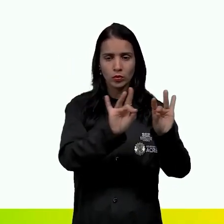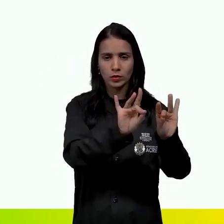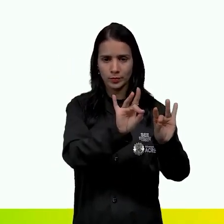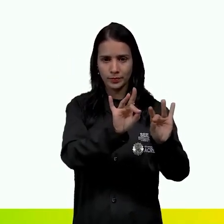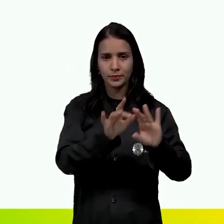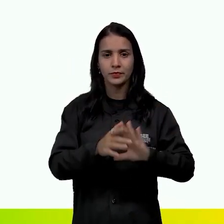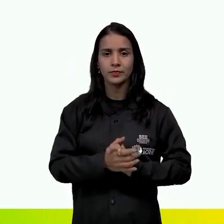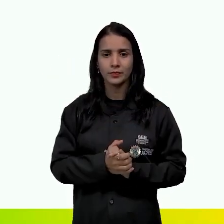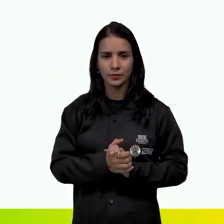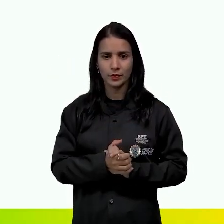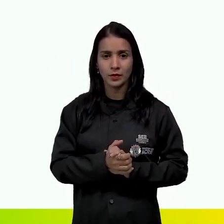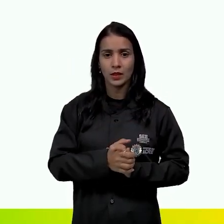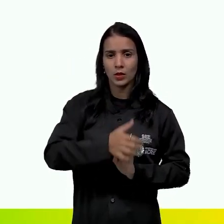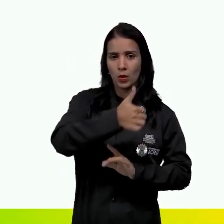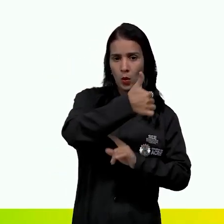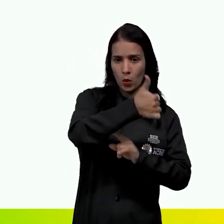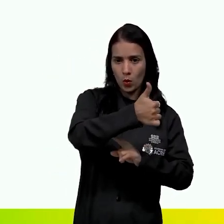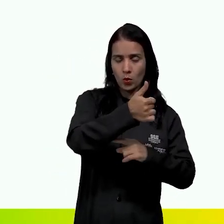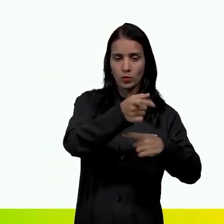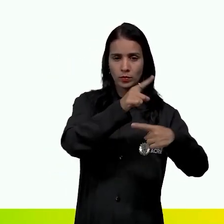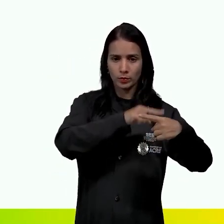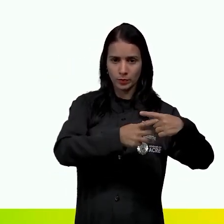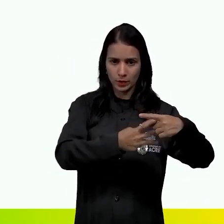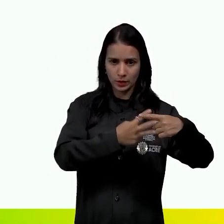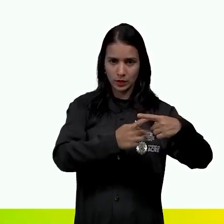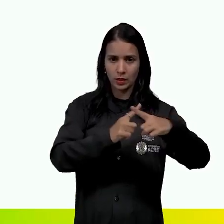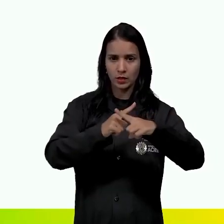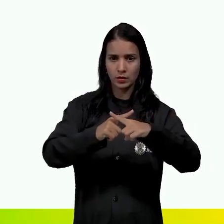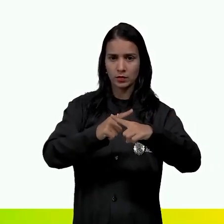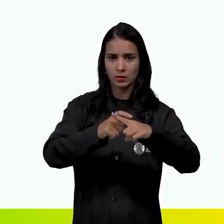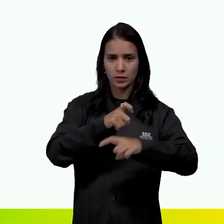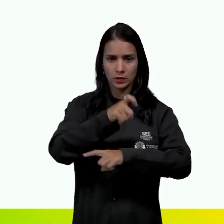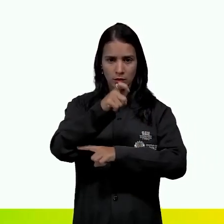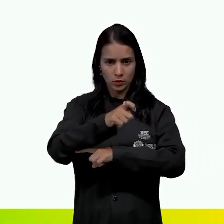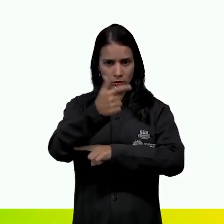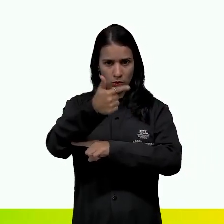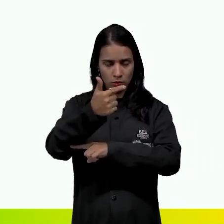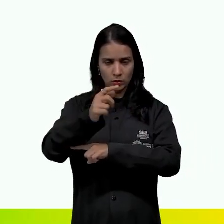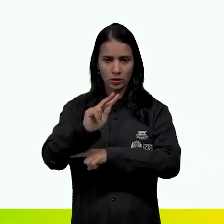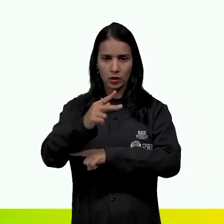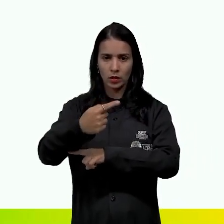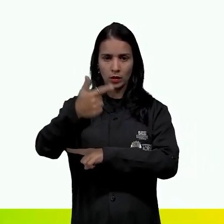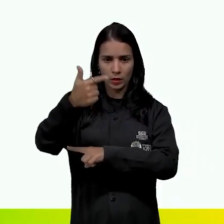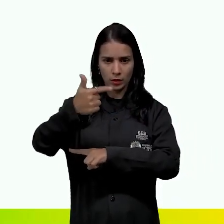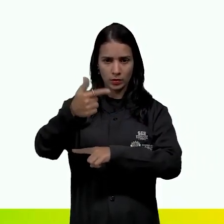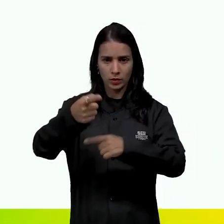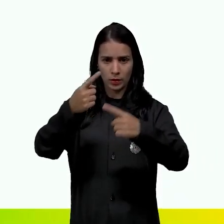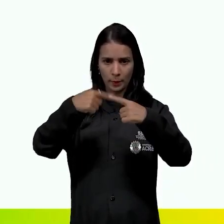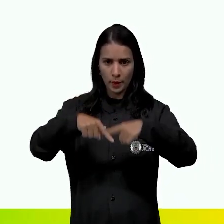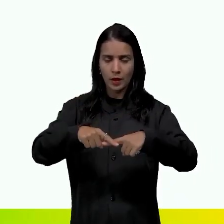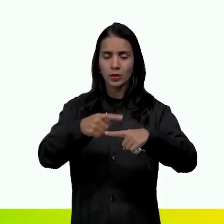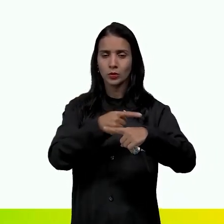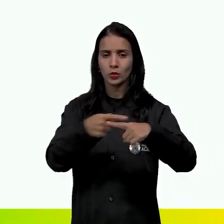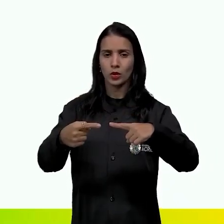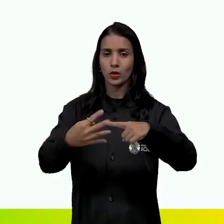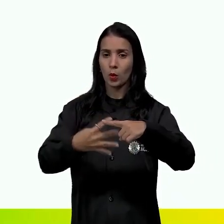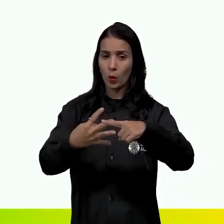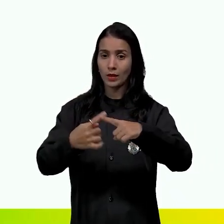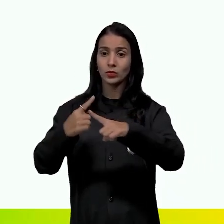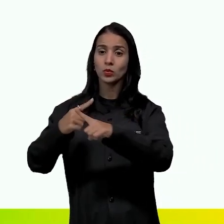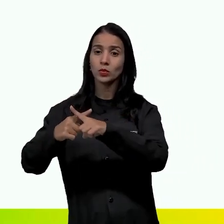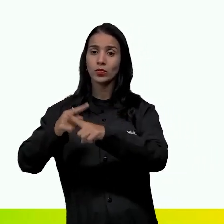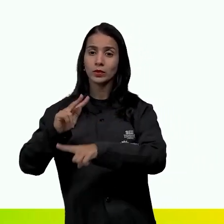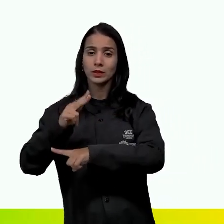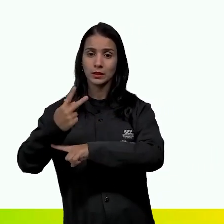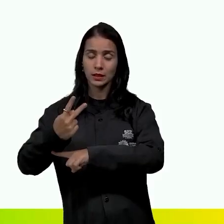X ao quadrado vezes h ao quadrado para 4, vezes a altura h. Quando você fizer essas contas, você